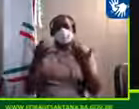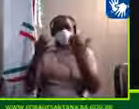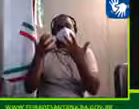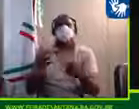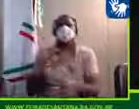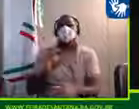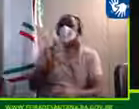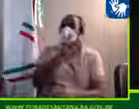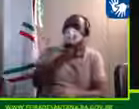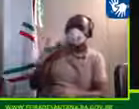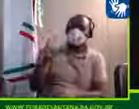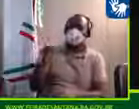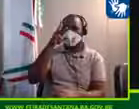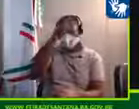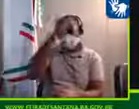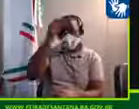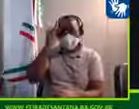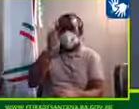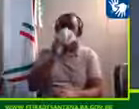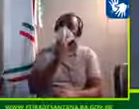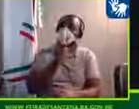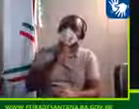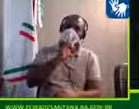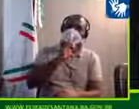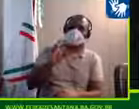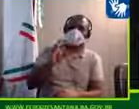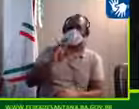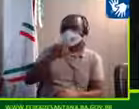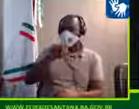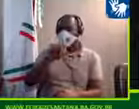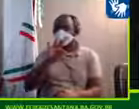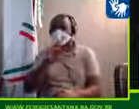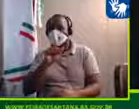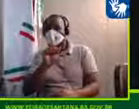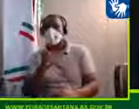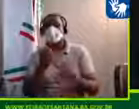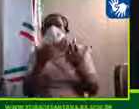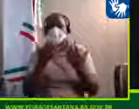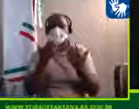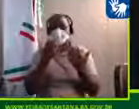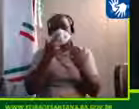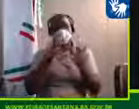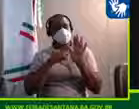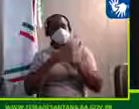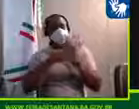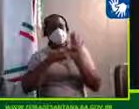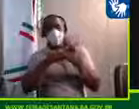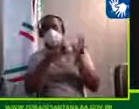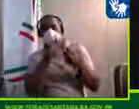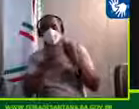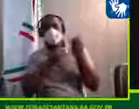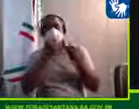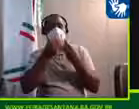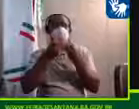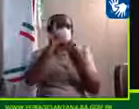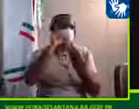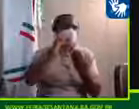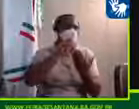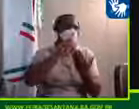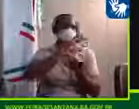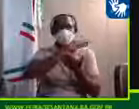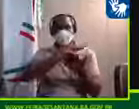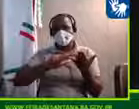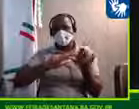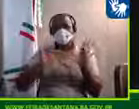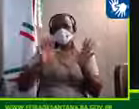Bom dia, prefeito, bom dia, Renata. Bom dia. Eu queria saber a avaliação do prefeito com relação aos dias que Feira de Santana